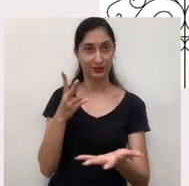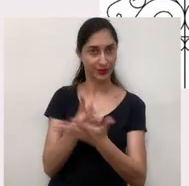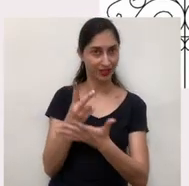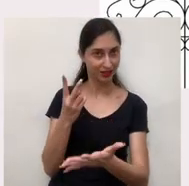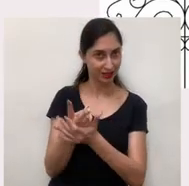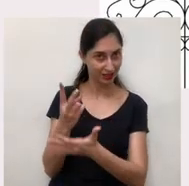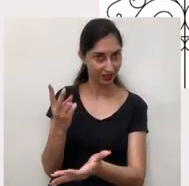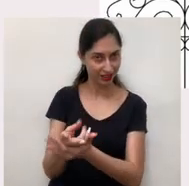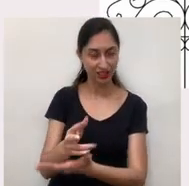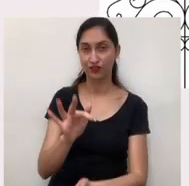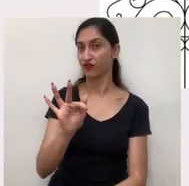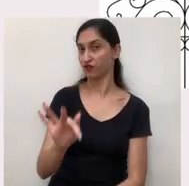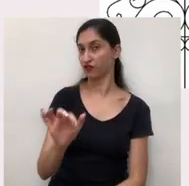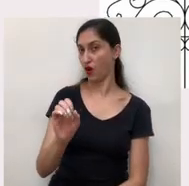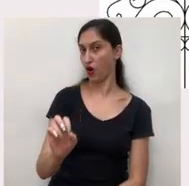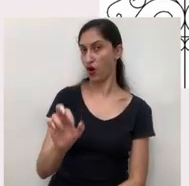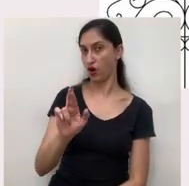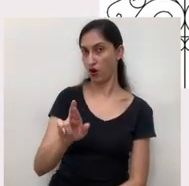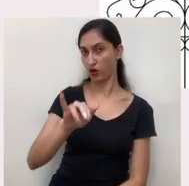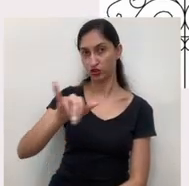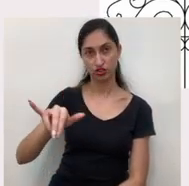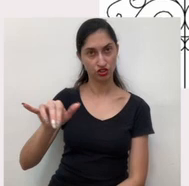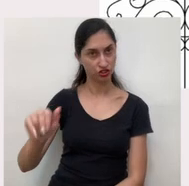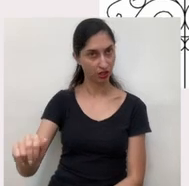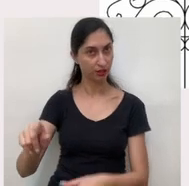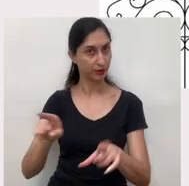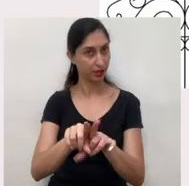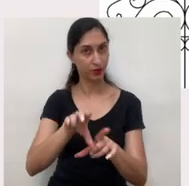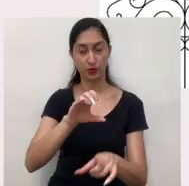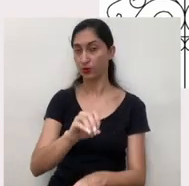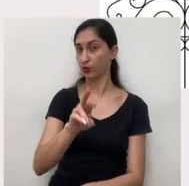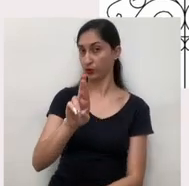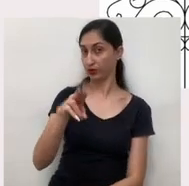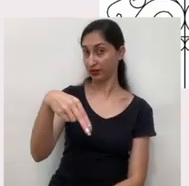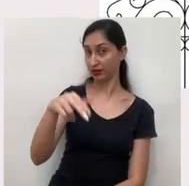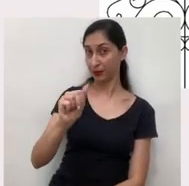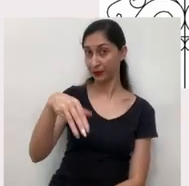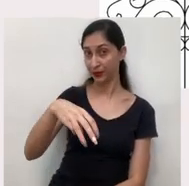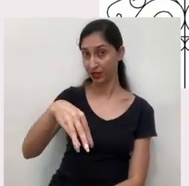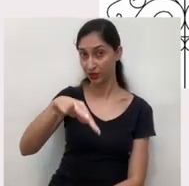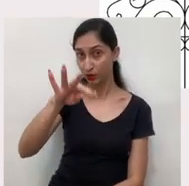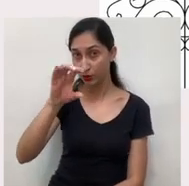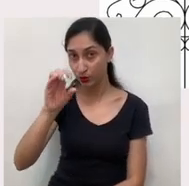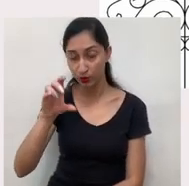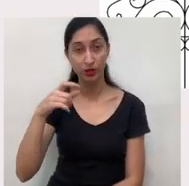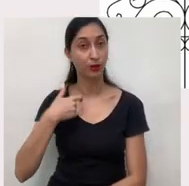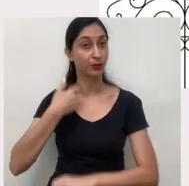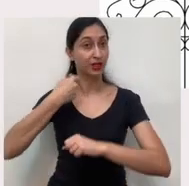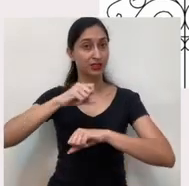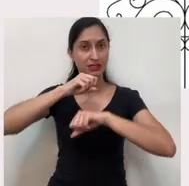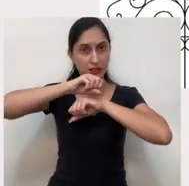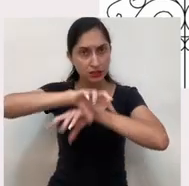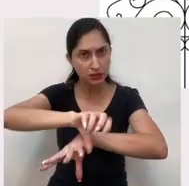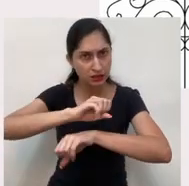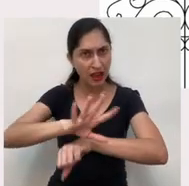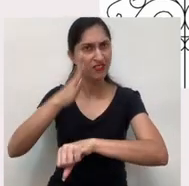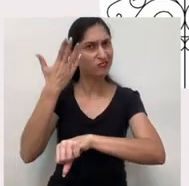forja, do ornamento, eu preciso repetir, ensinar e repetir,